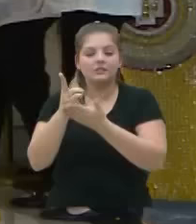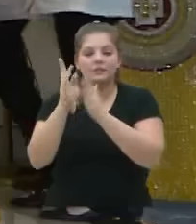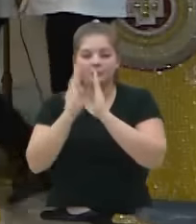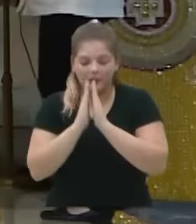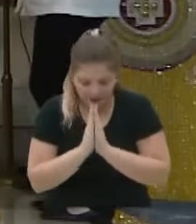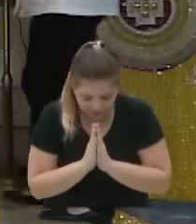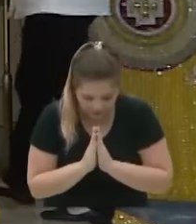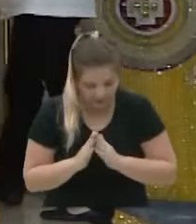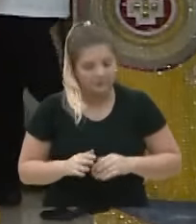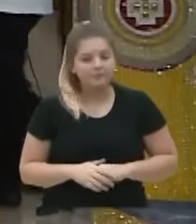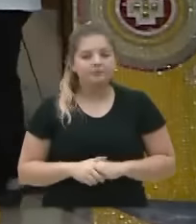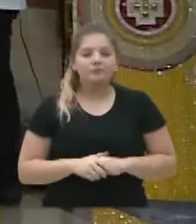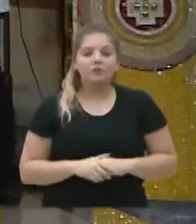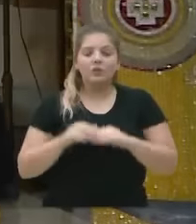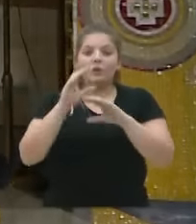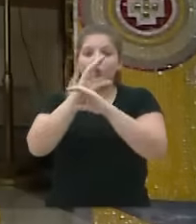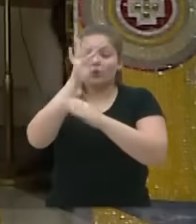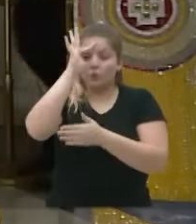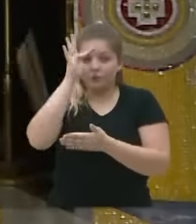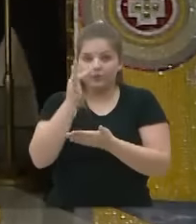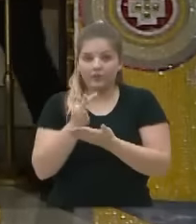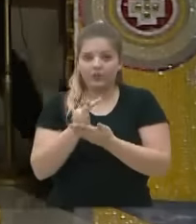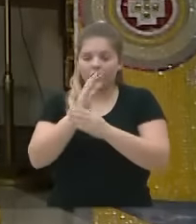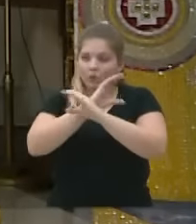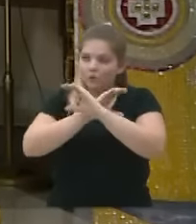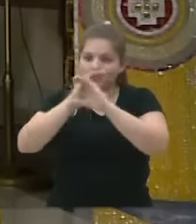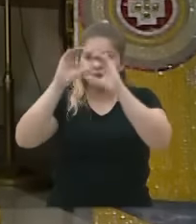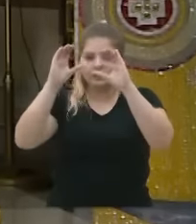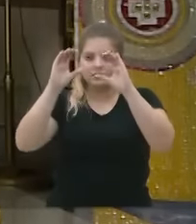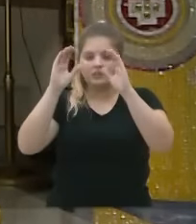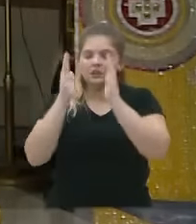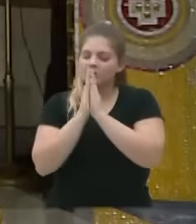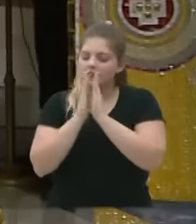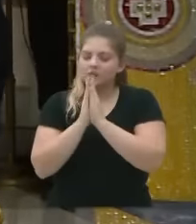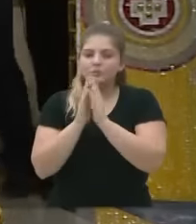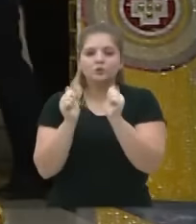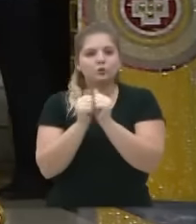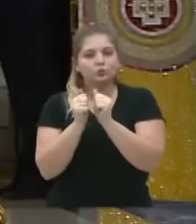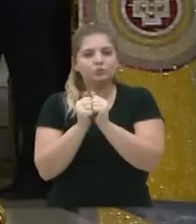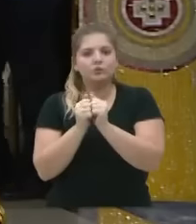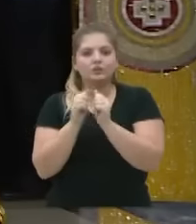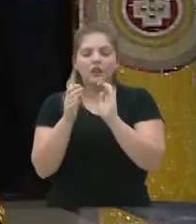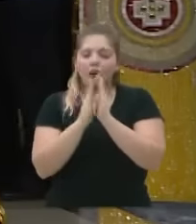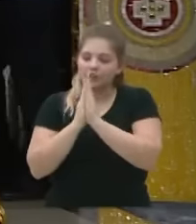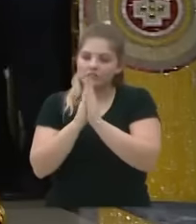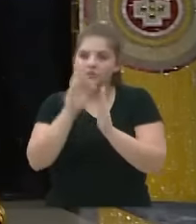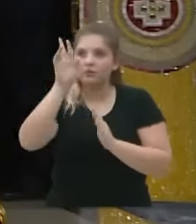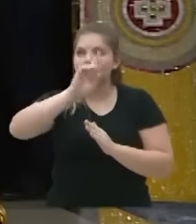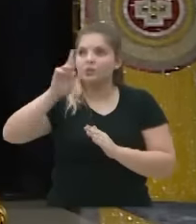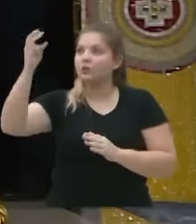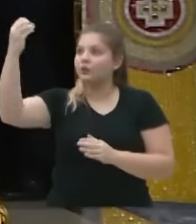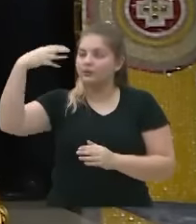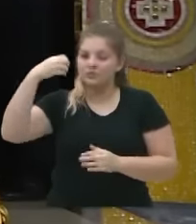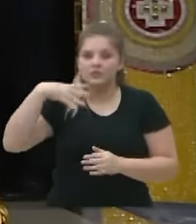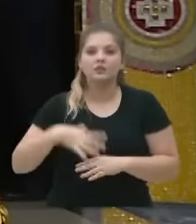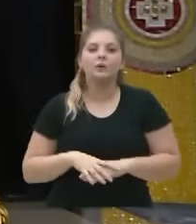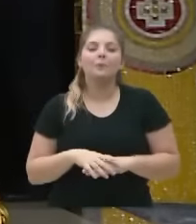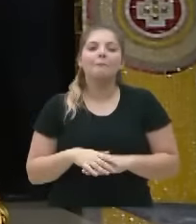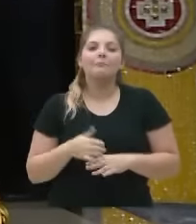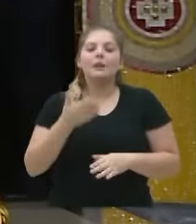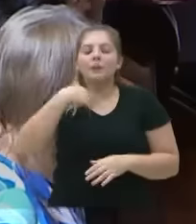sempre. Amém. Com fé, confiança, rezemos juntos a oração que o Senhor nos ensinou.